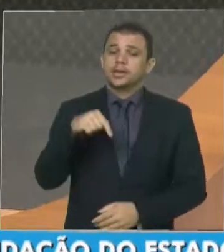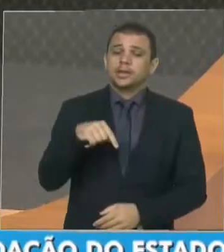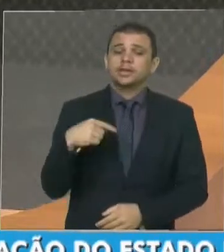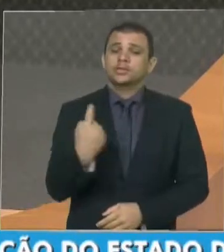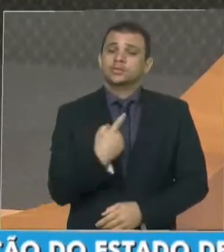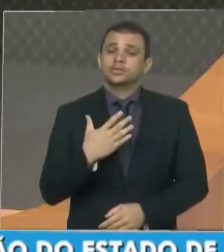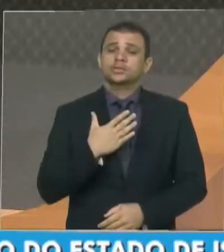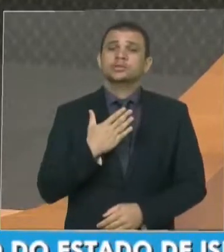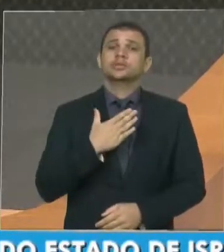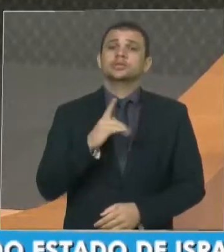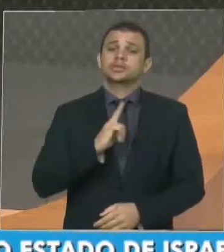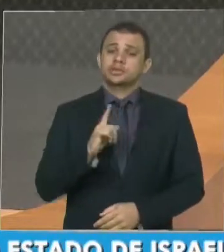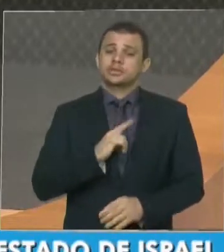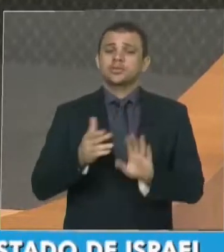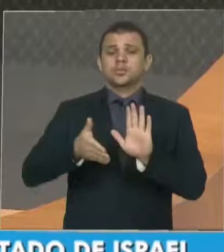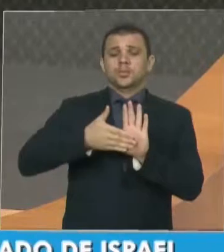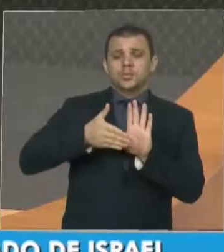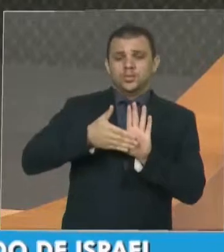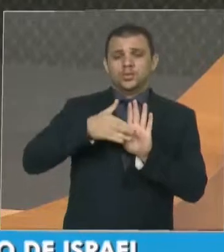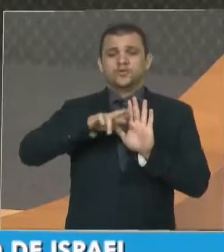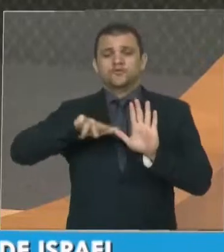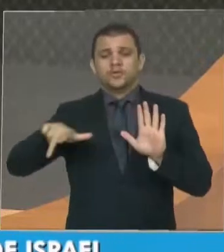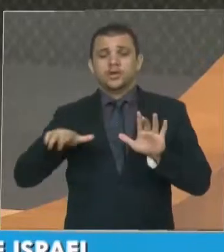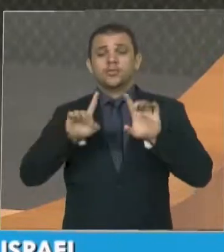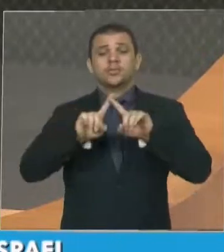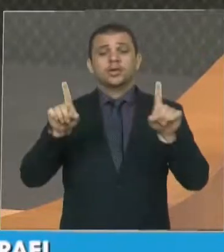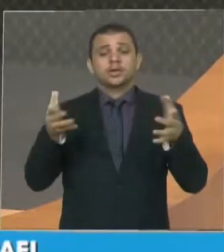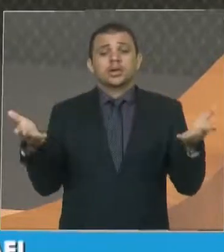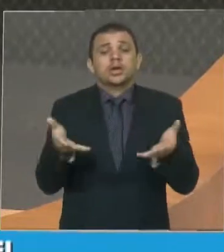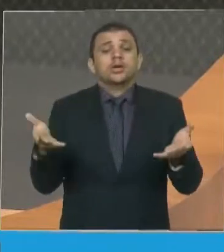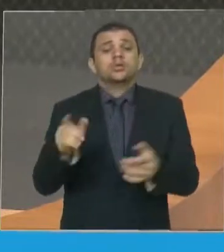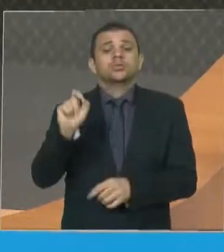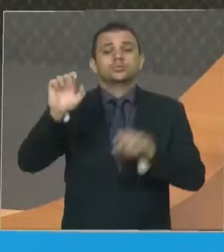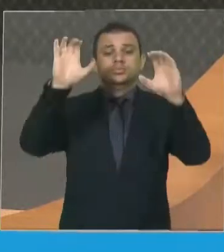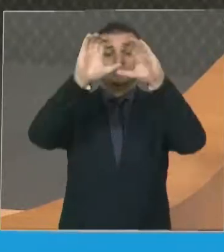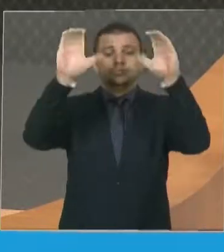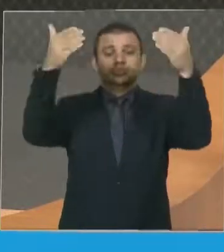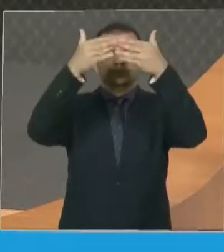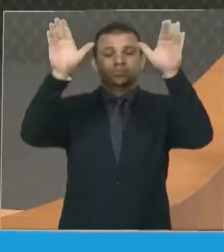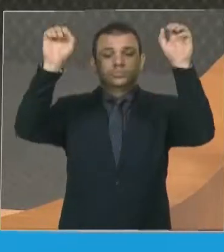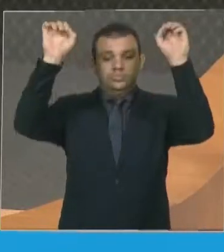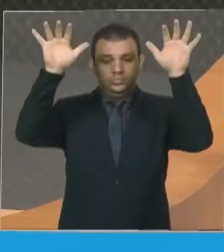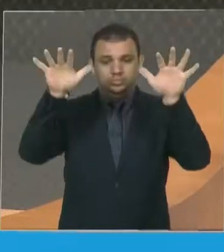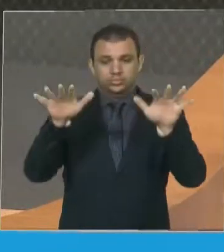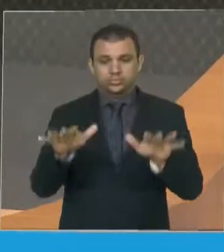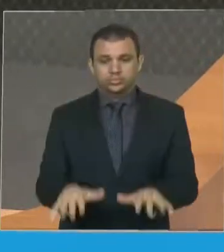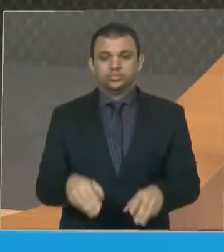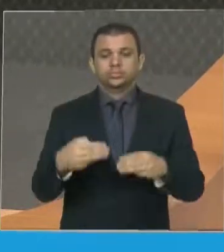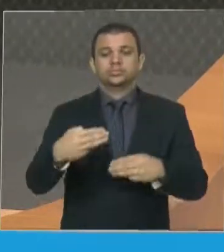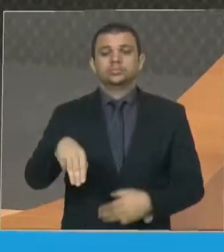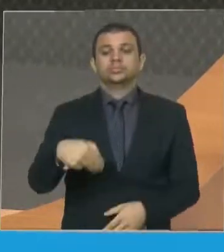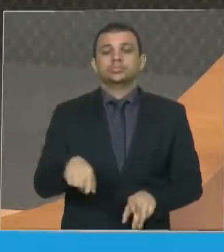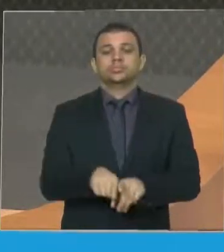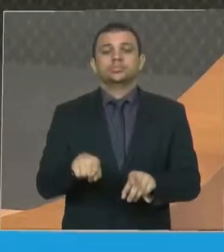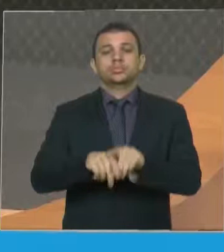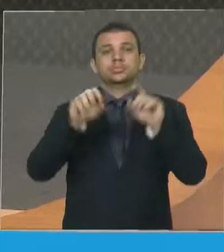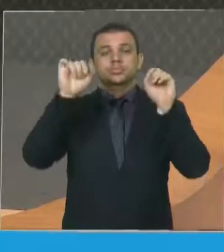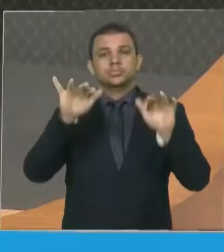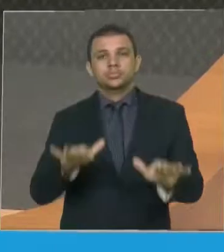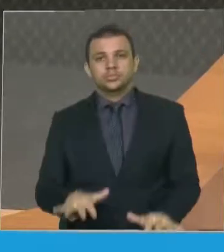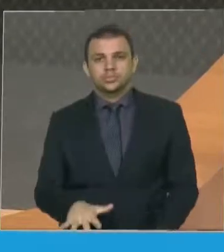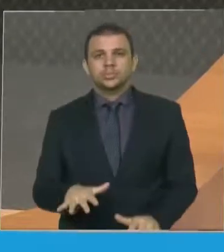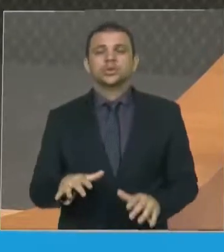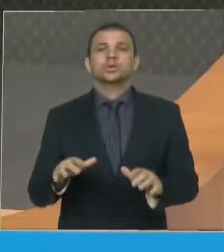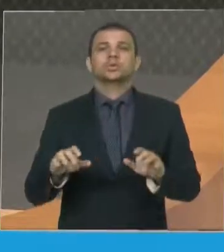os céus estão abertos sobre o Maranhão e os céus estão abertos sobre o poder legislativo desse Estado. Não tenho